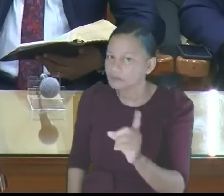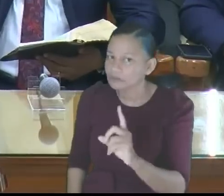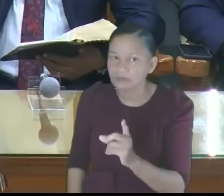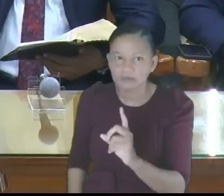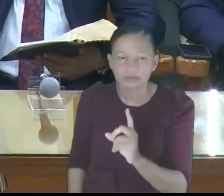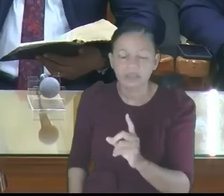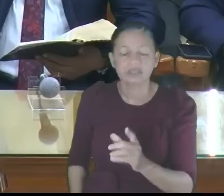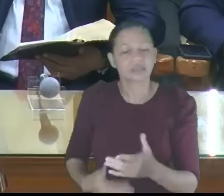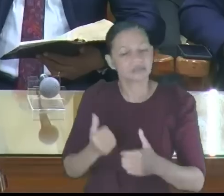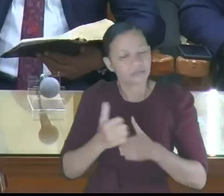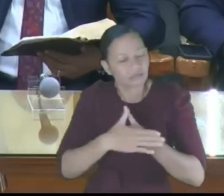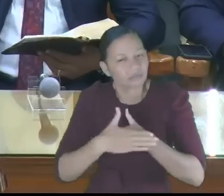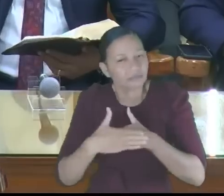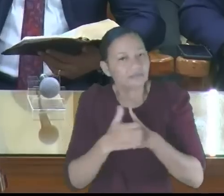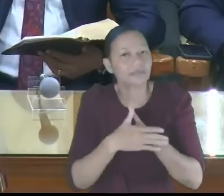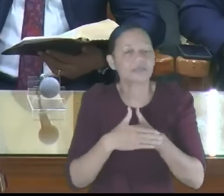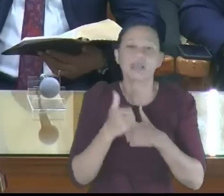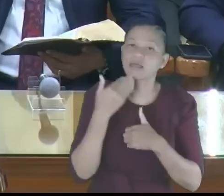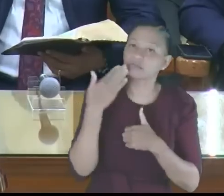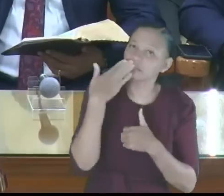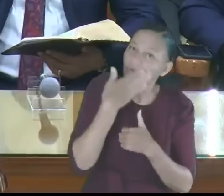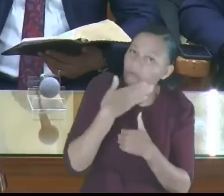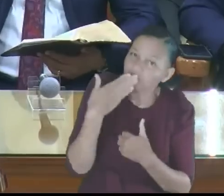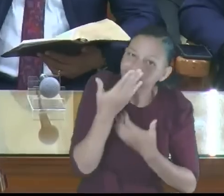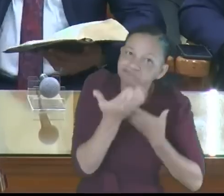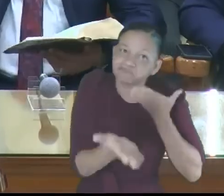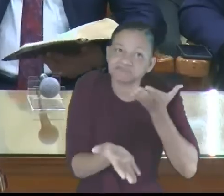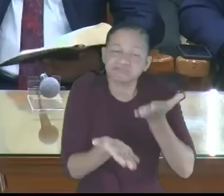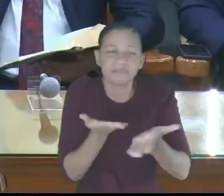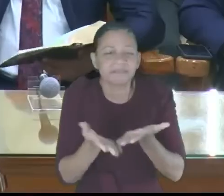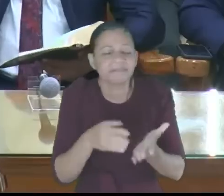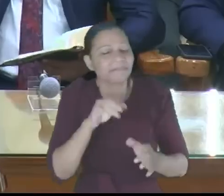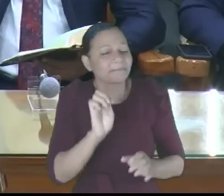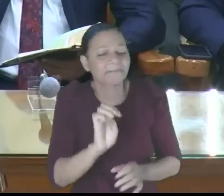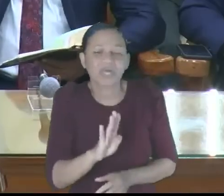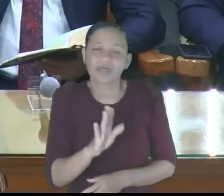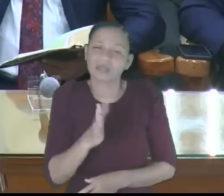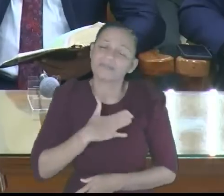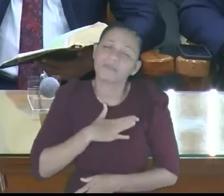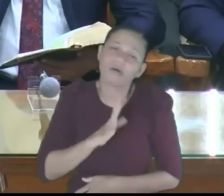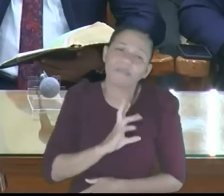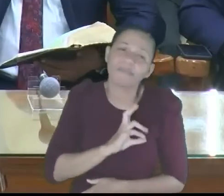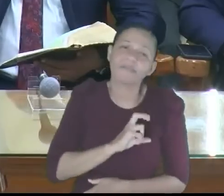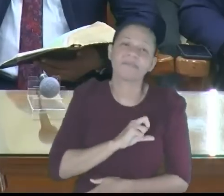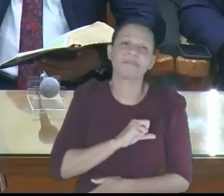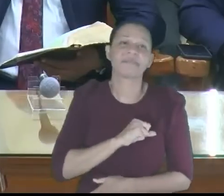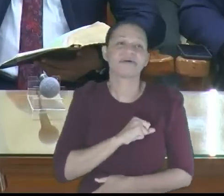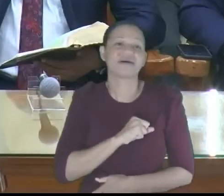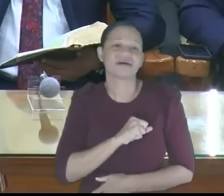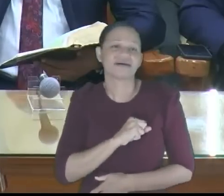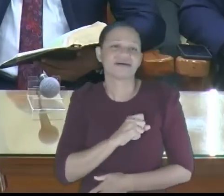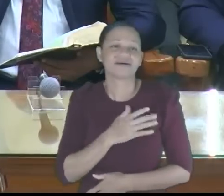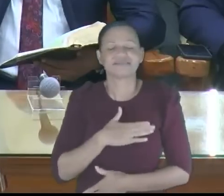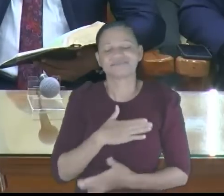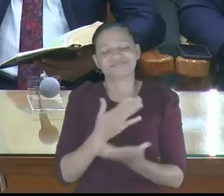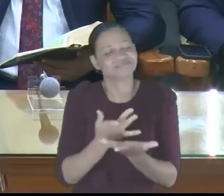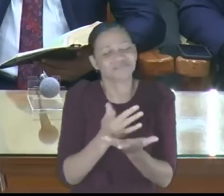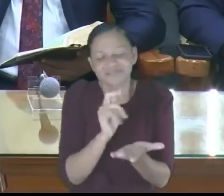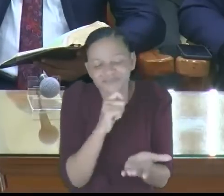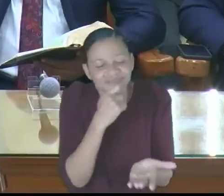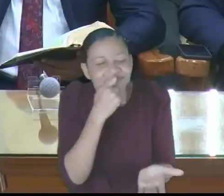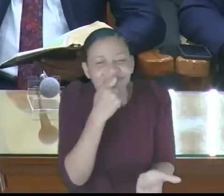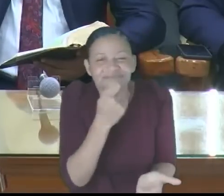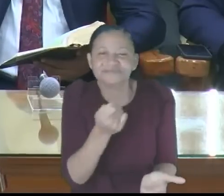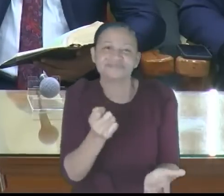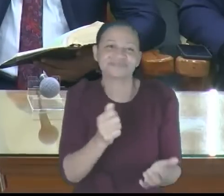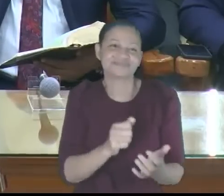Meus o que, irmão? Meus o que, irmão? Filhinhos. Meu bem, meu amor, meu cravo,